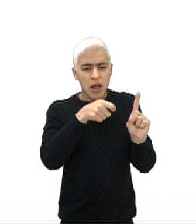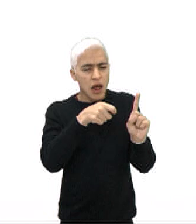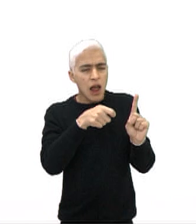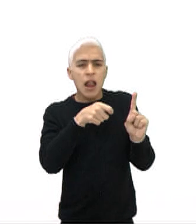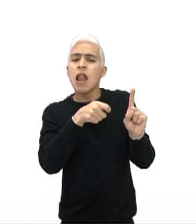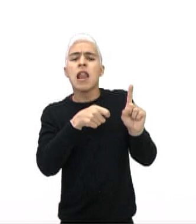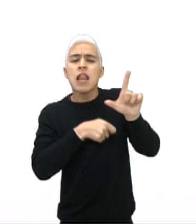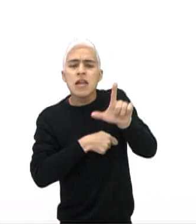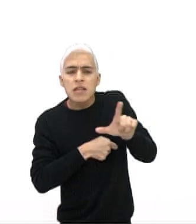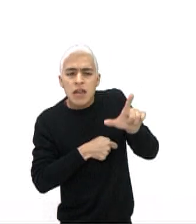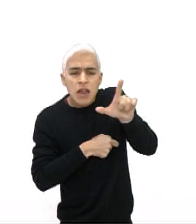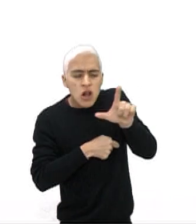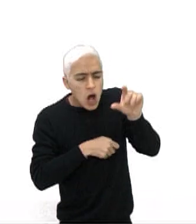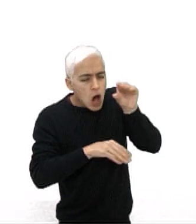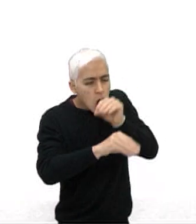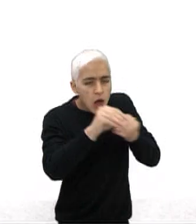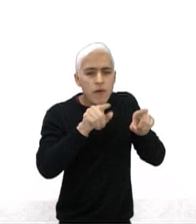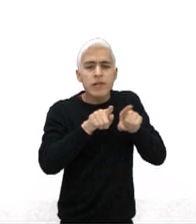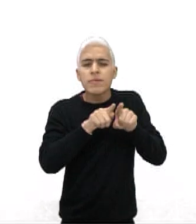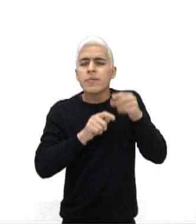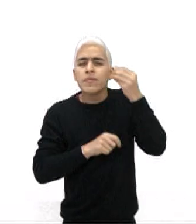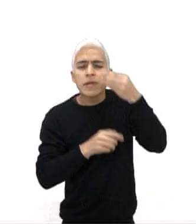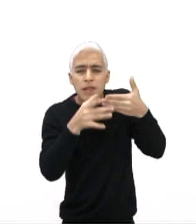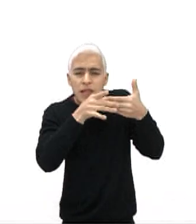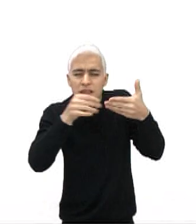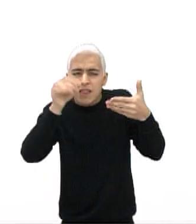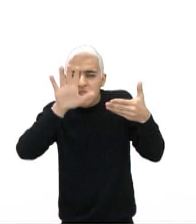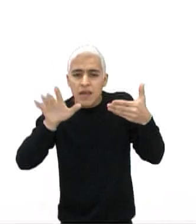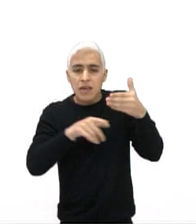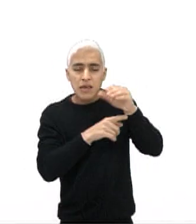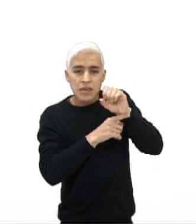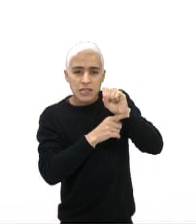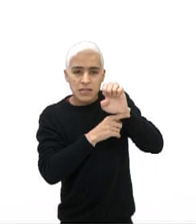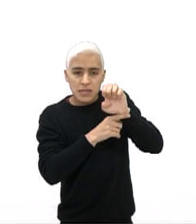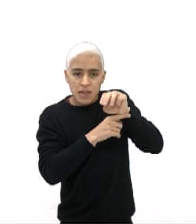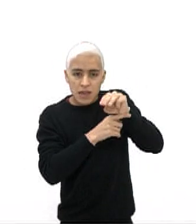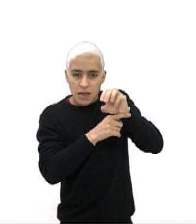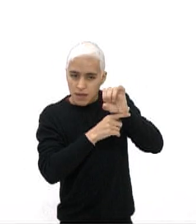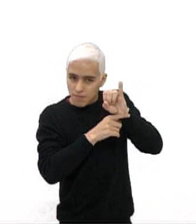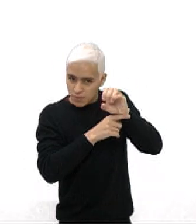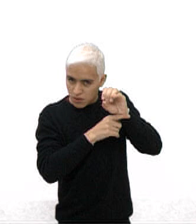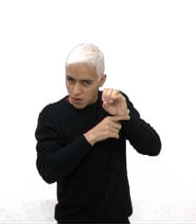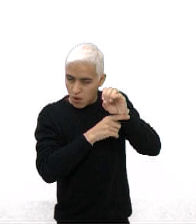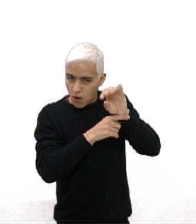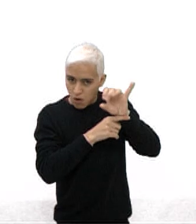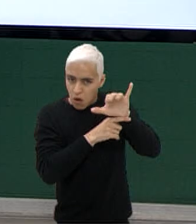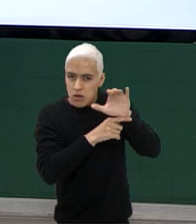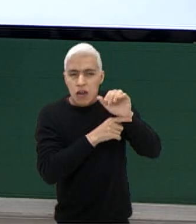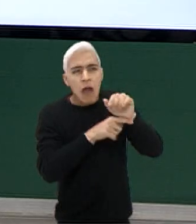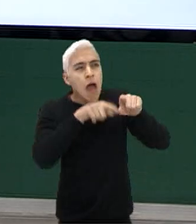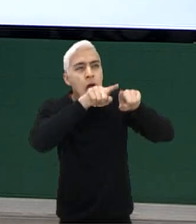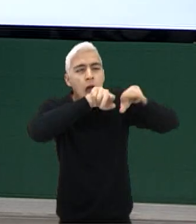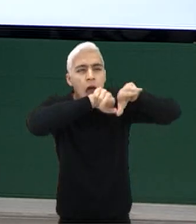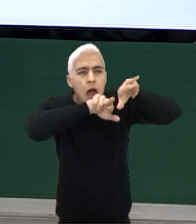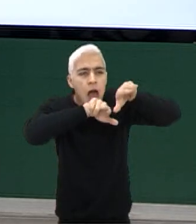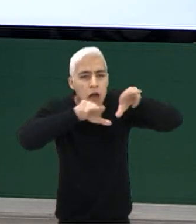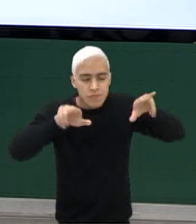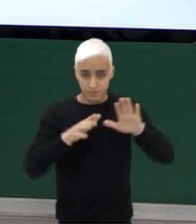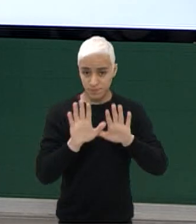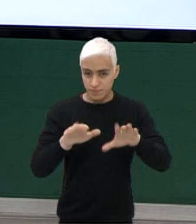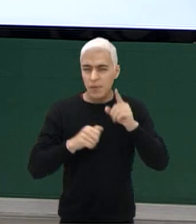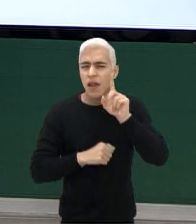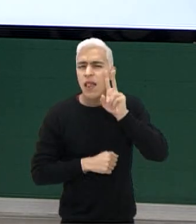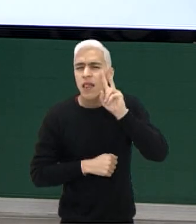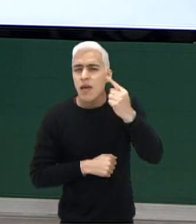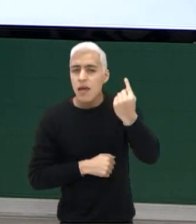e experimentação multissemiótica. Os 2 pontos. Lembram, nós tivemos uma aula sobre pontuação, sobre